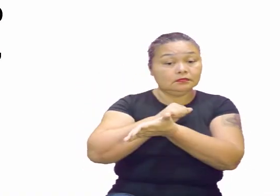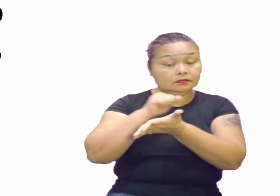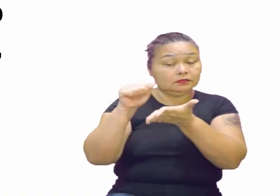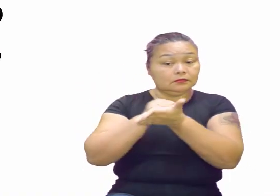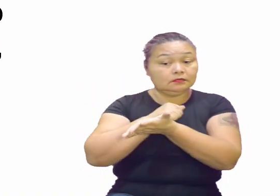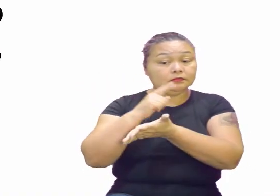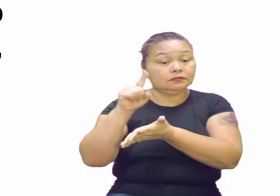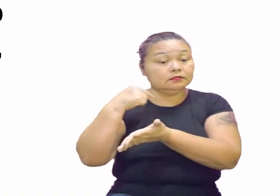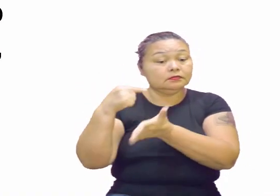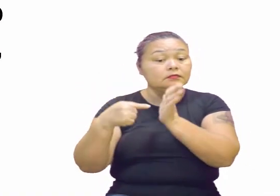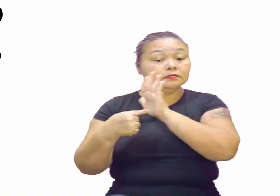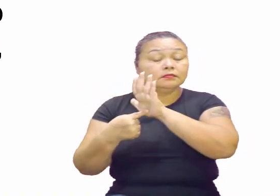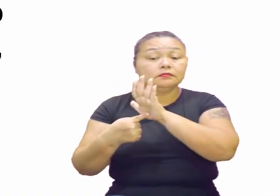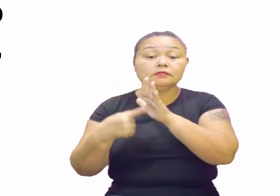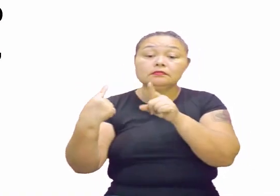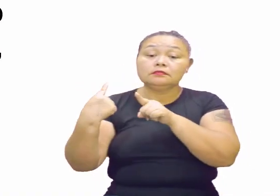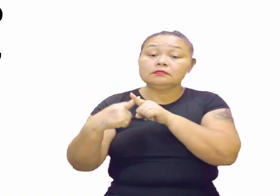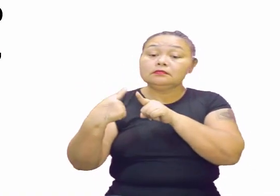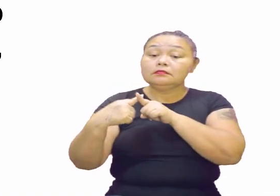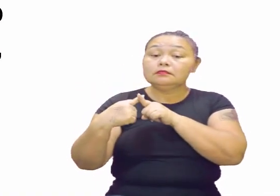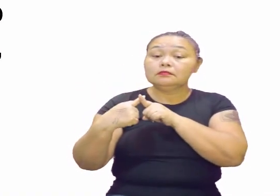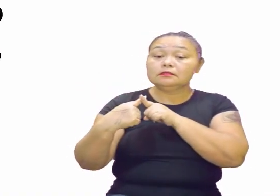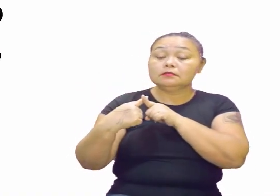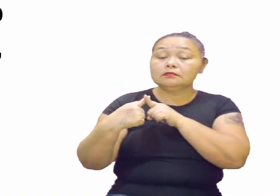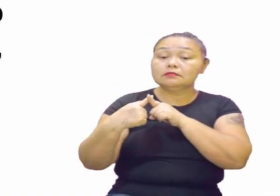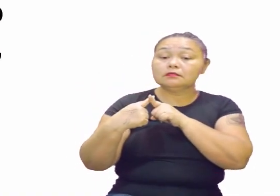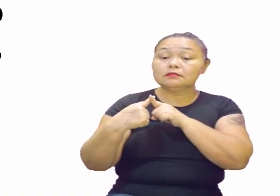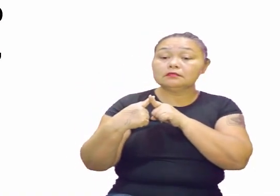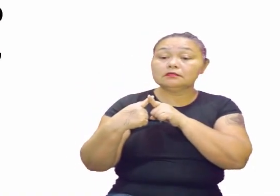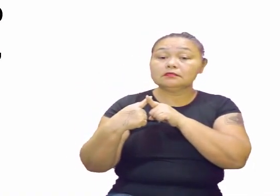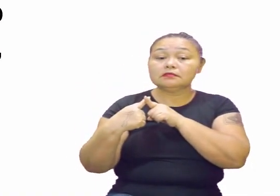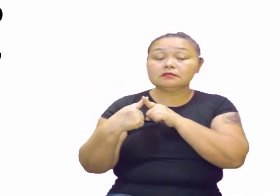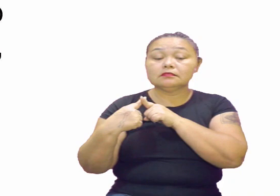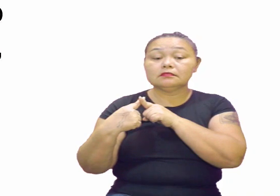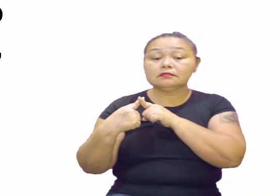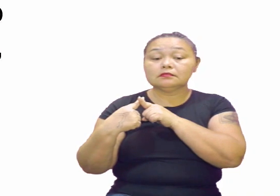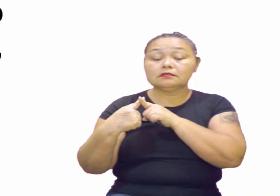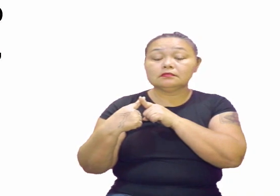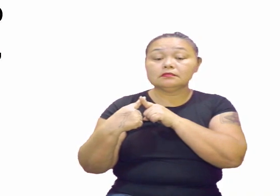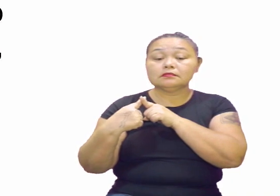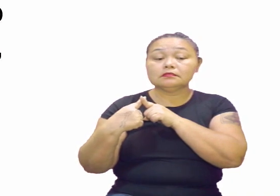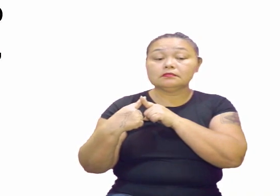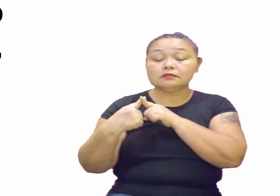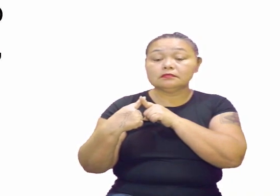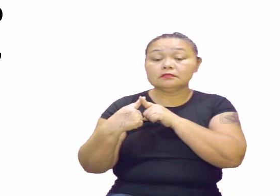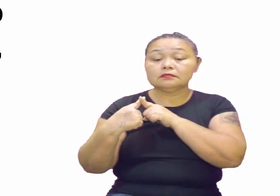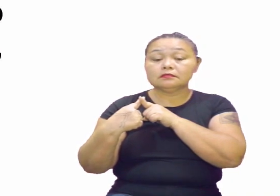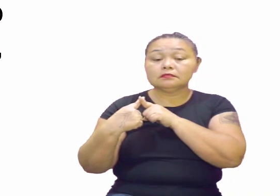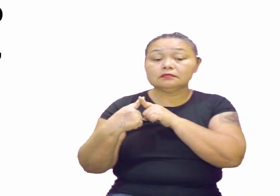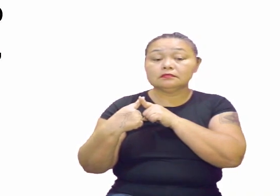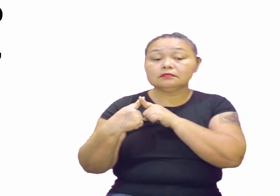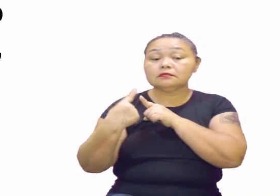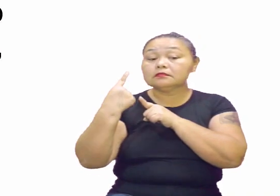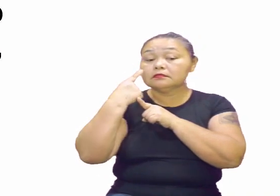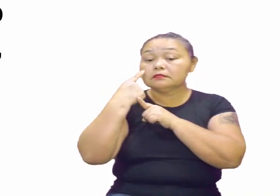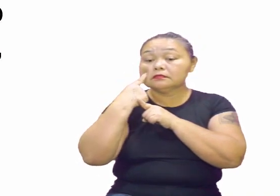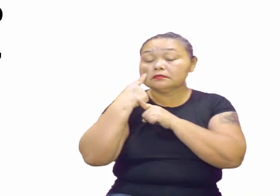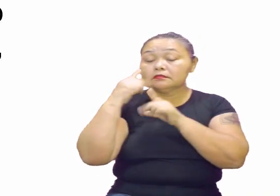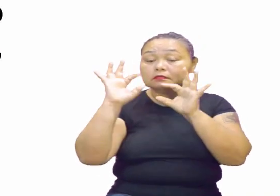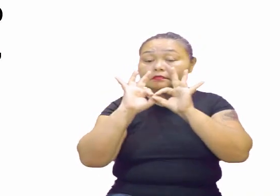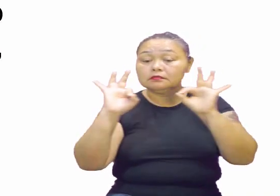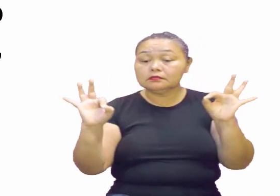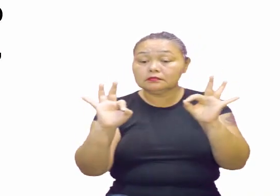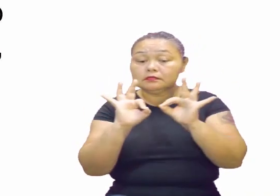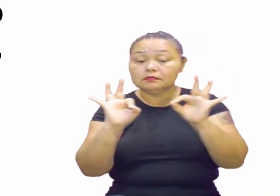para mostrar para vocês. Porque o positivismo, ele trabalha da seguinte forma. Olha só a